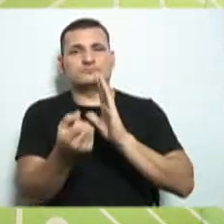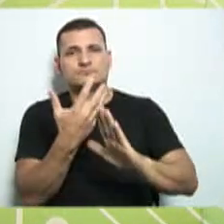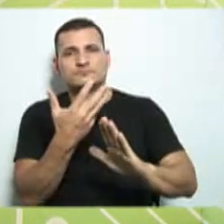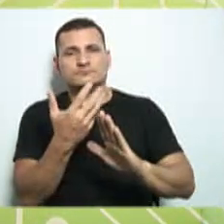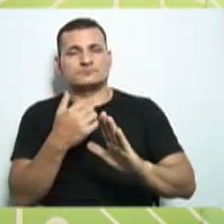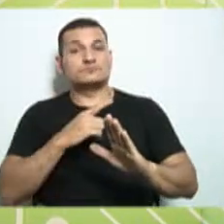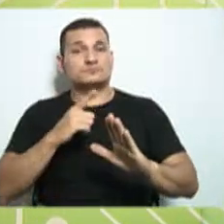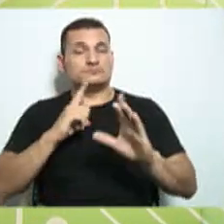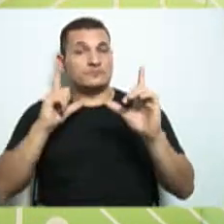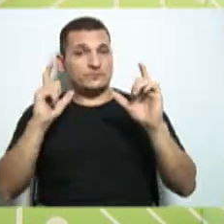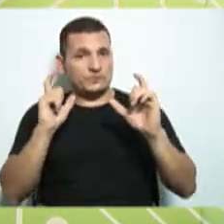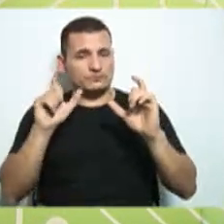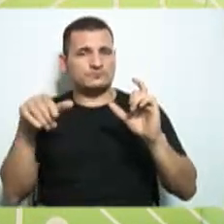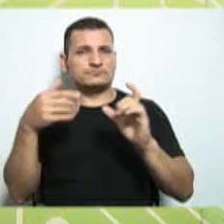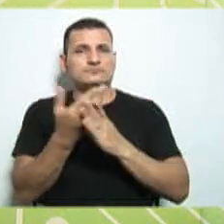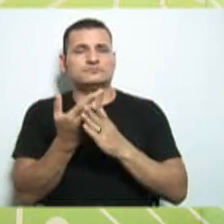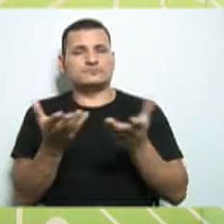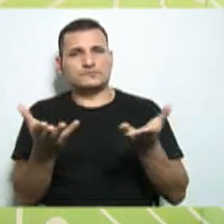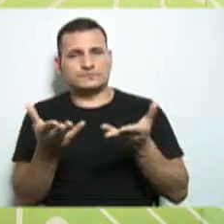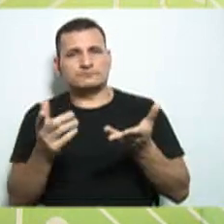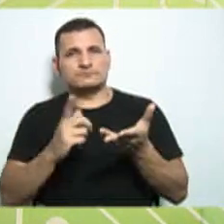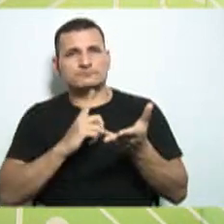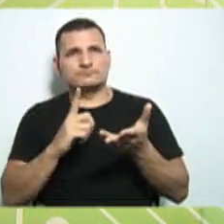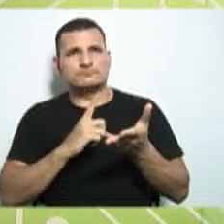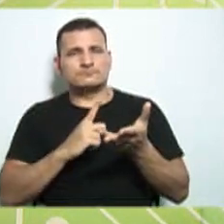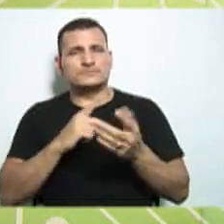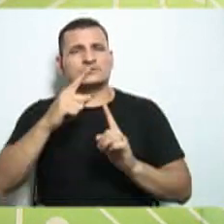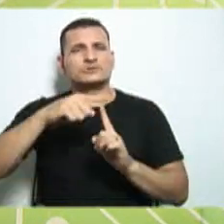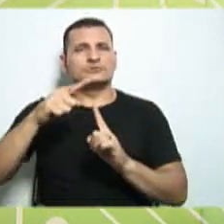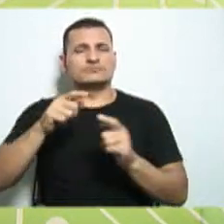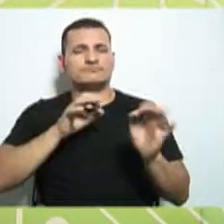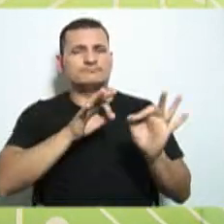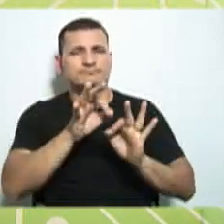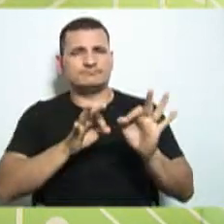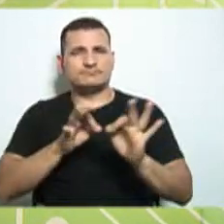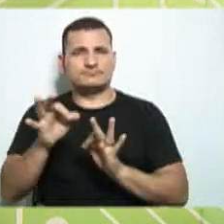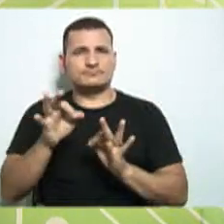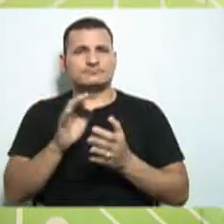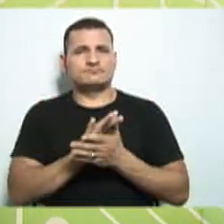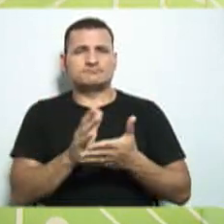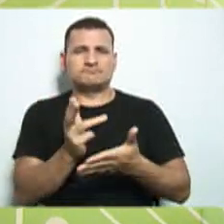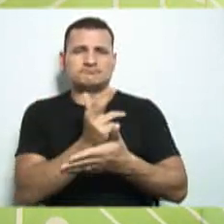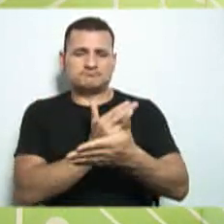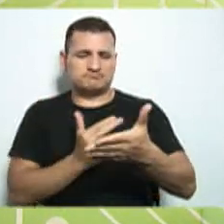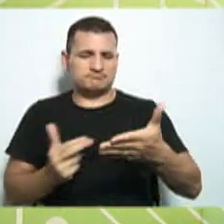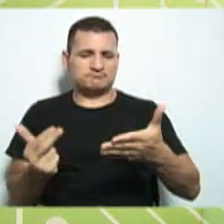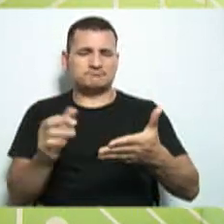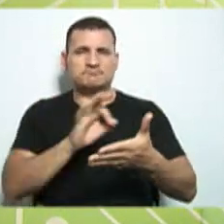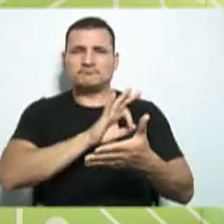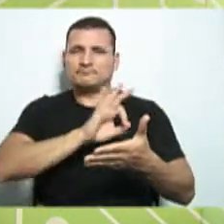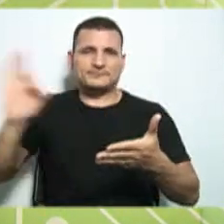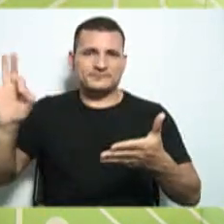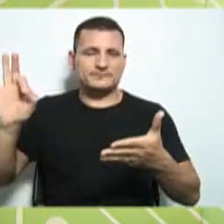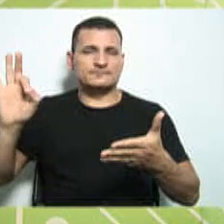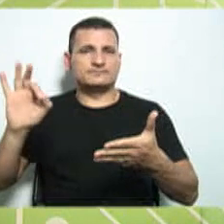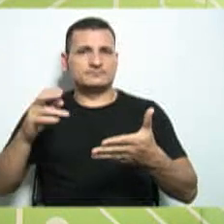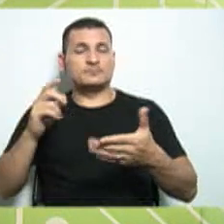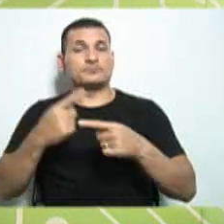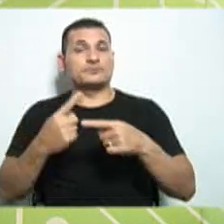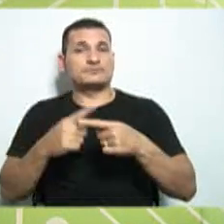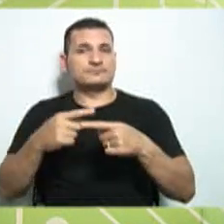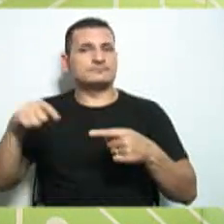essas fotos salvas até hoje, né, dos tipos de planejamento, desenharam de uma forma perfeita, porque